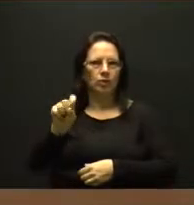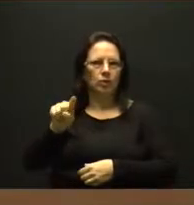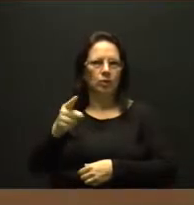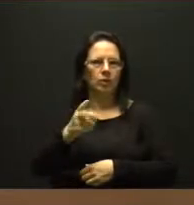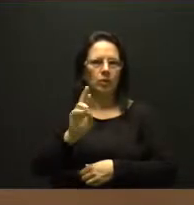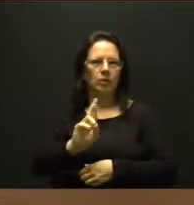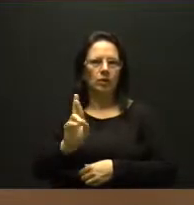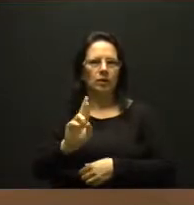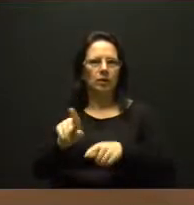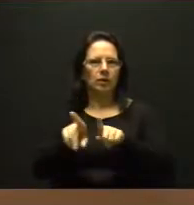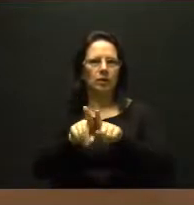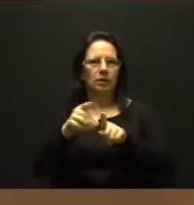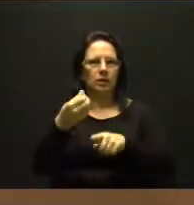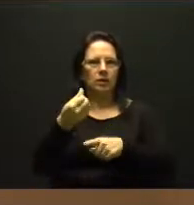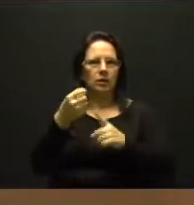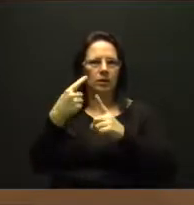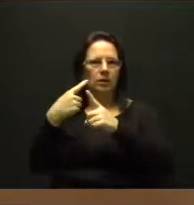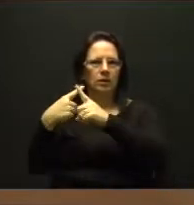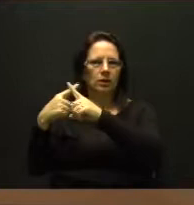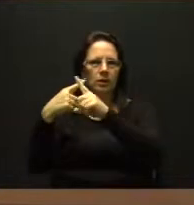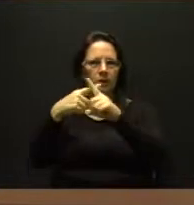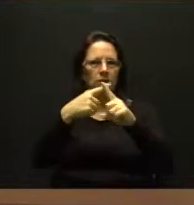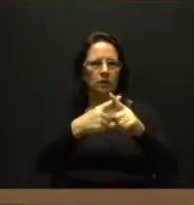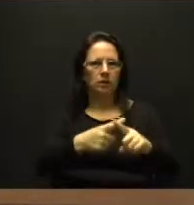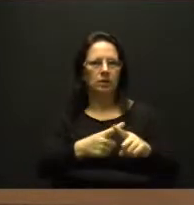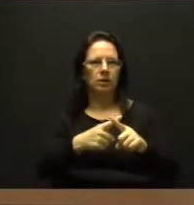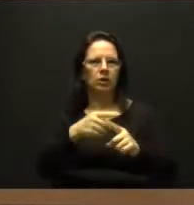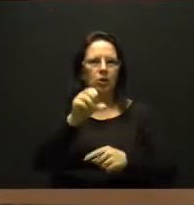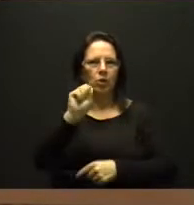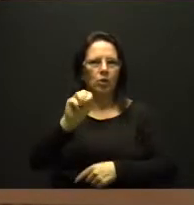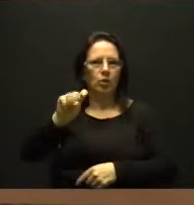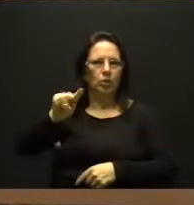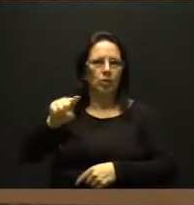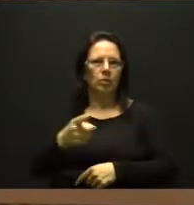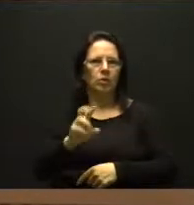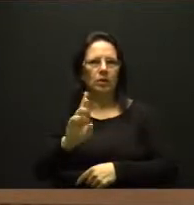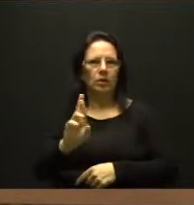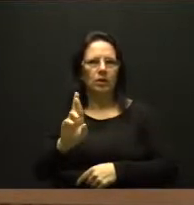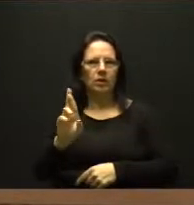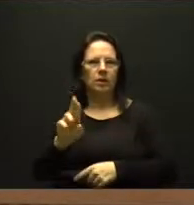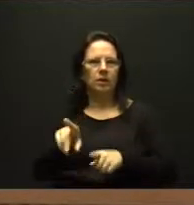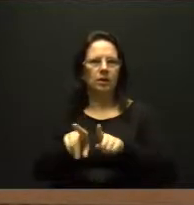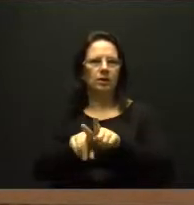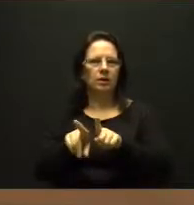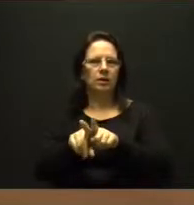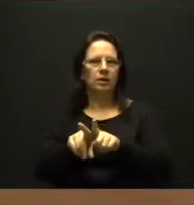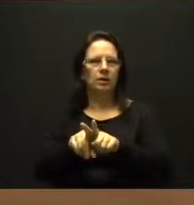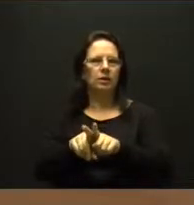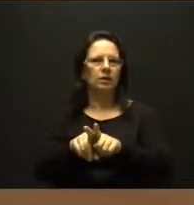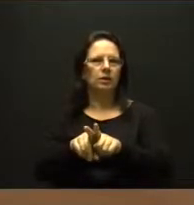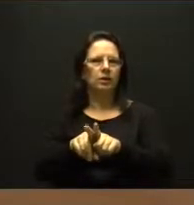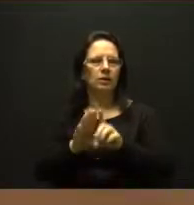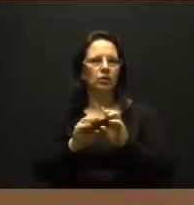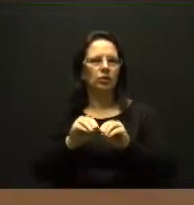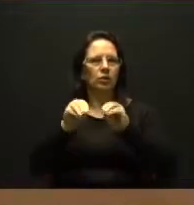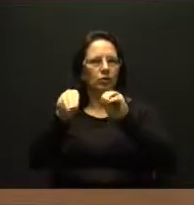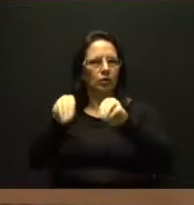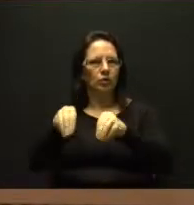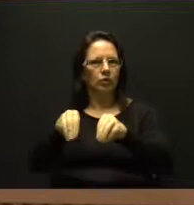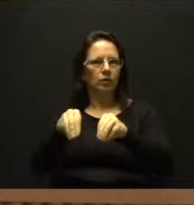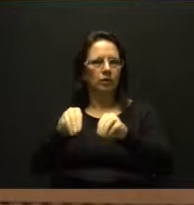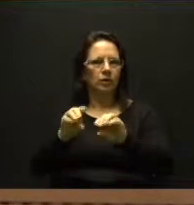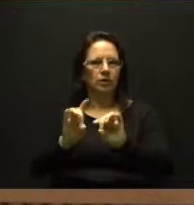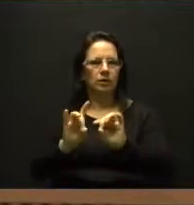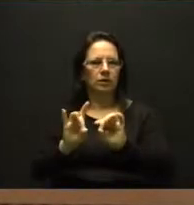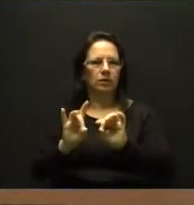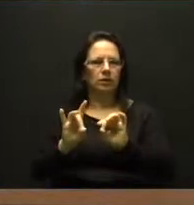em seis parcelas iguais e sucessivas e oito mil reais montante esse destinado exclusivamente